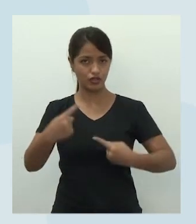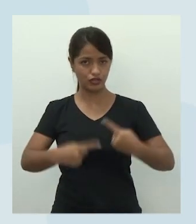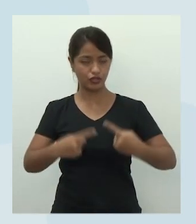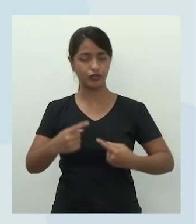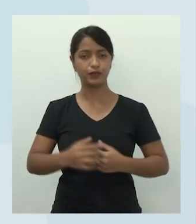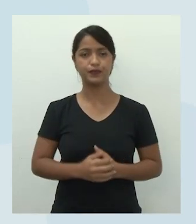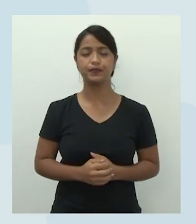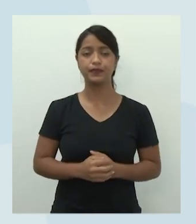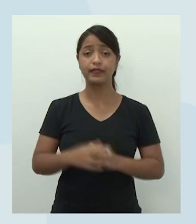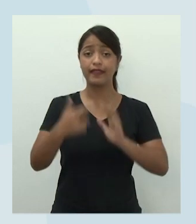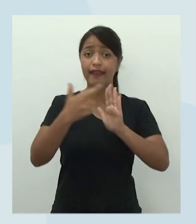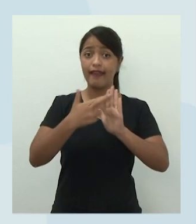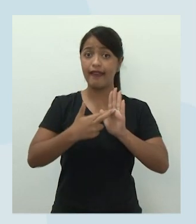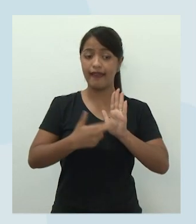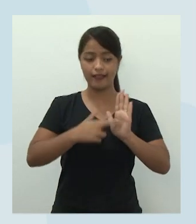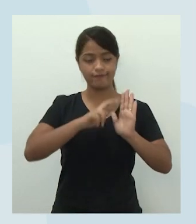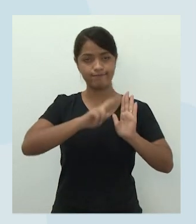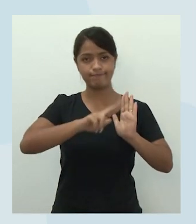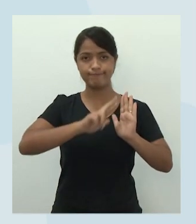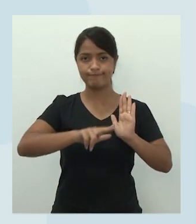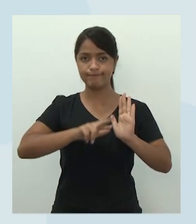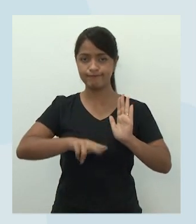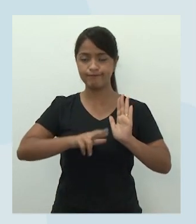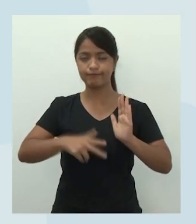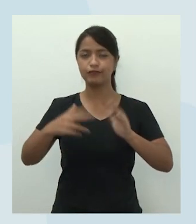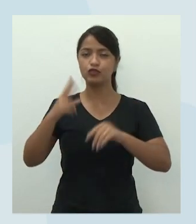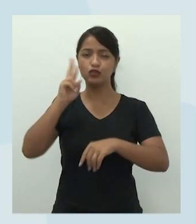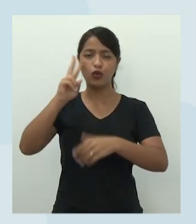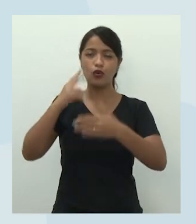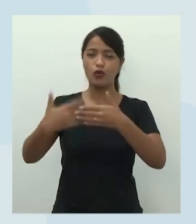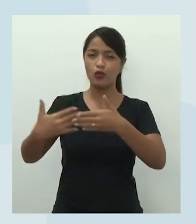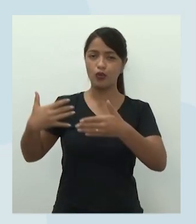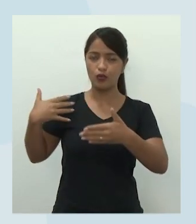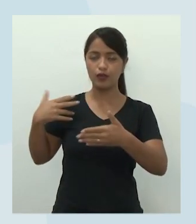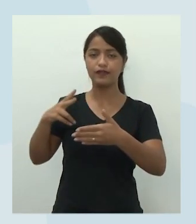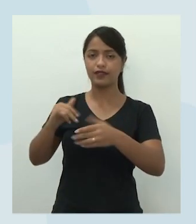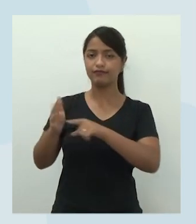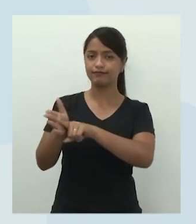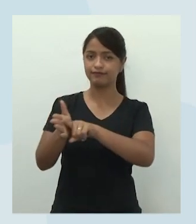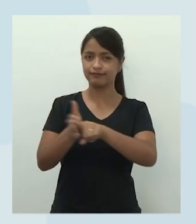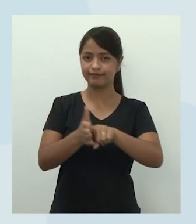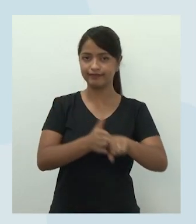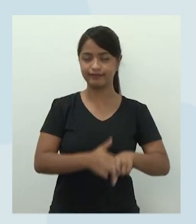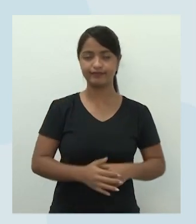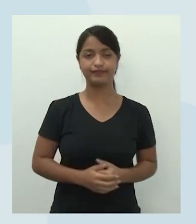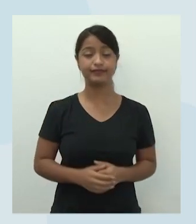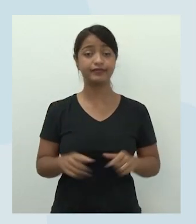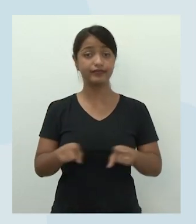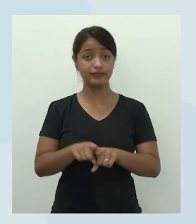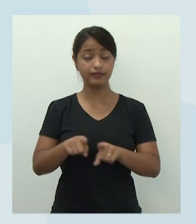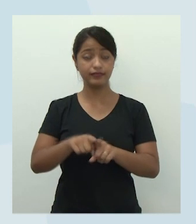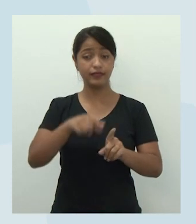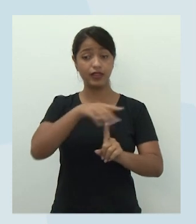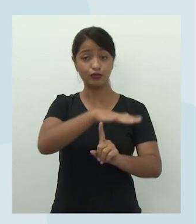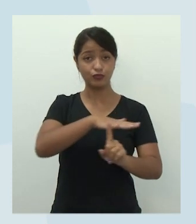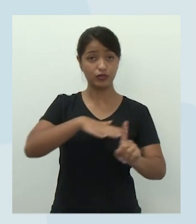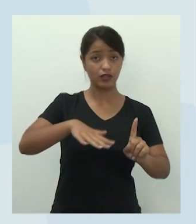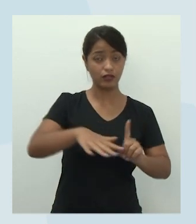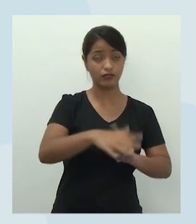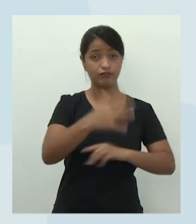de regulamentação das sociedades ao longo da história e relacionar sociedade e